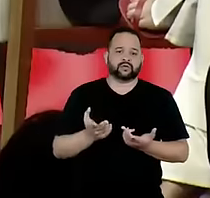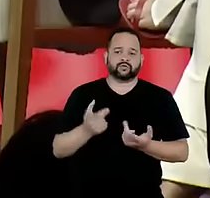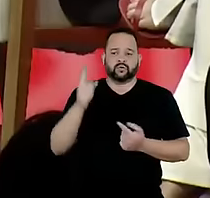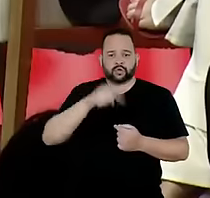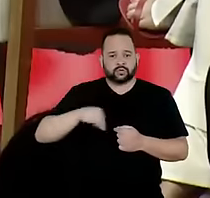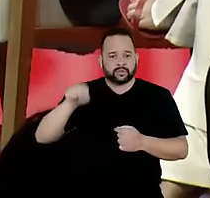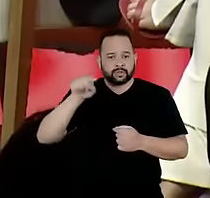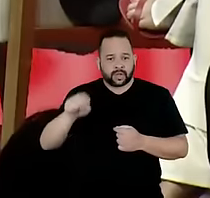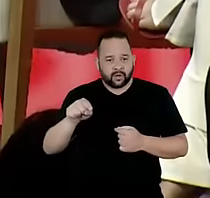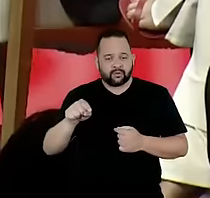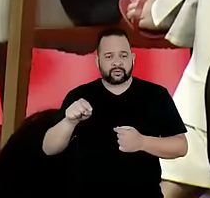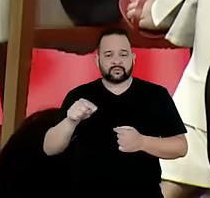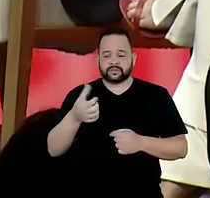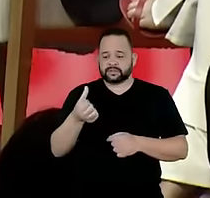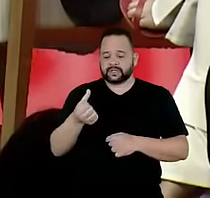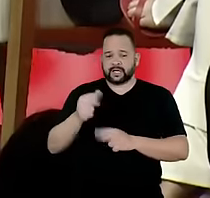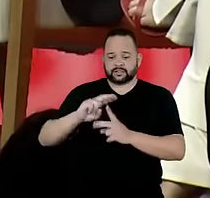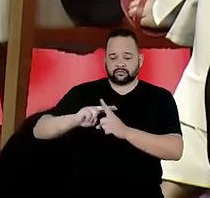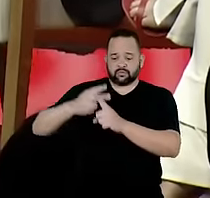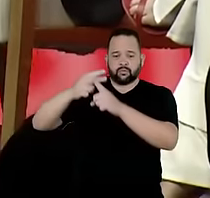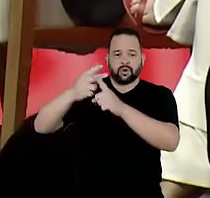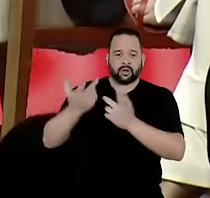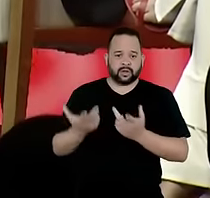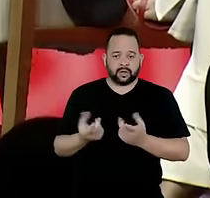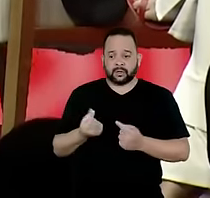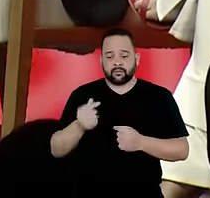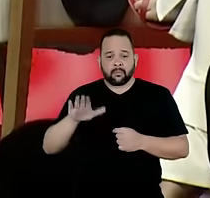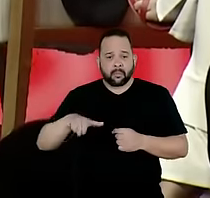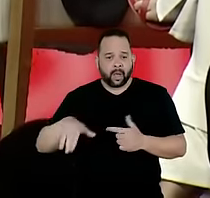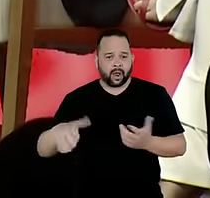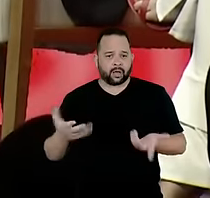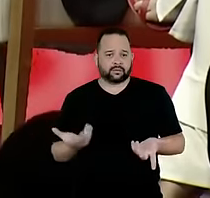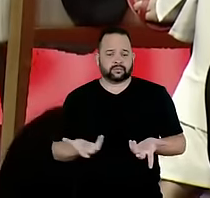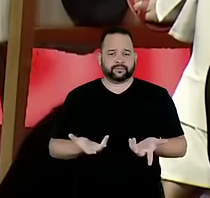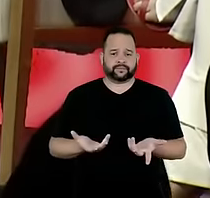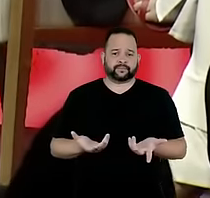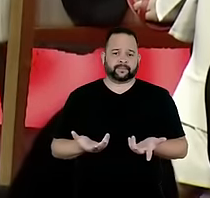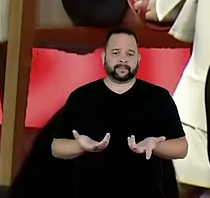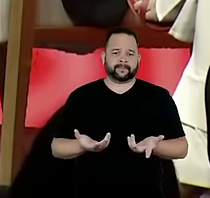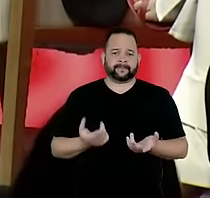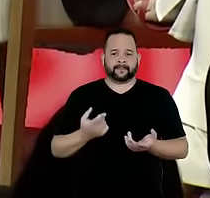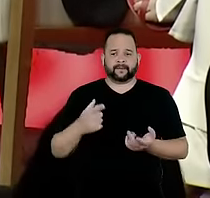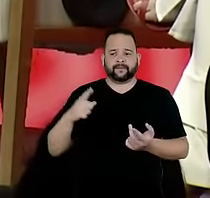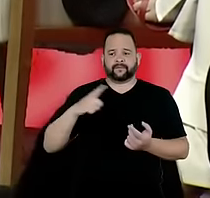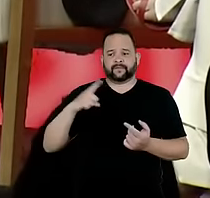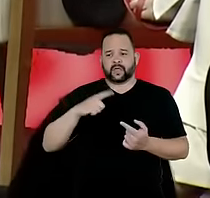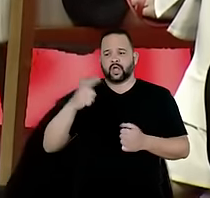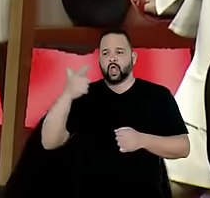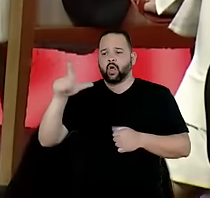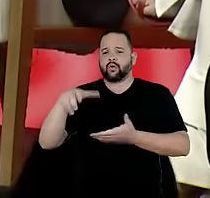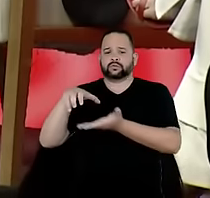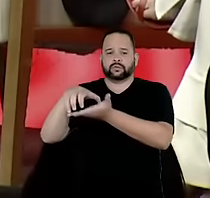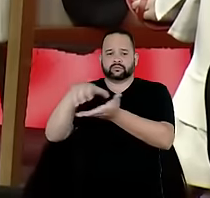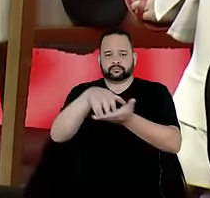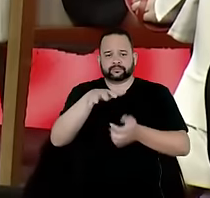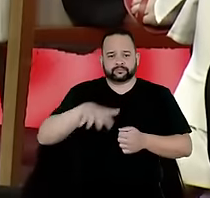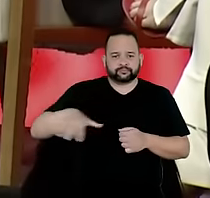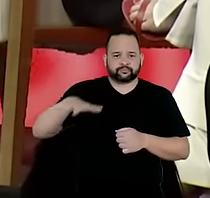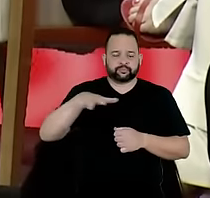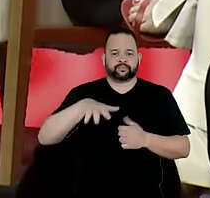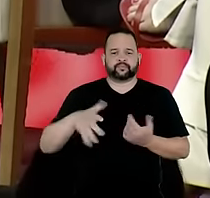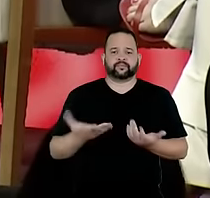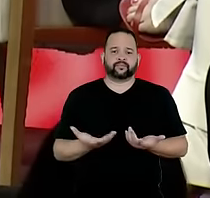né Então você começa a ver tem vários outros setores que você olha né que tão a níveis de